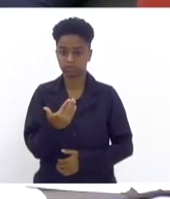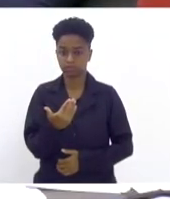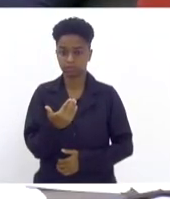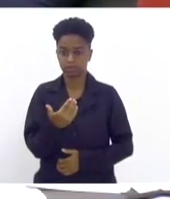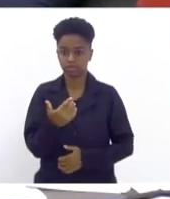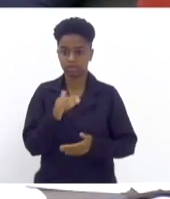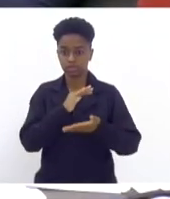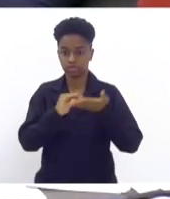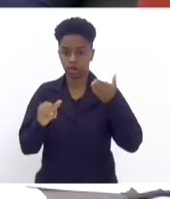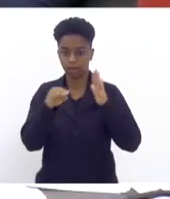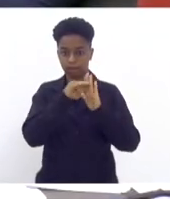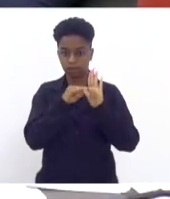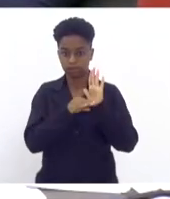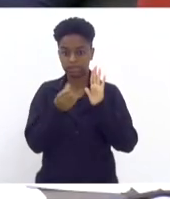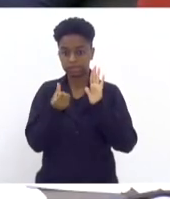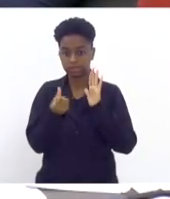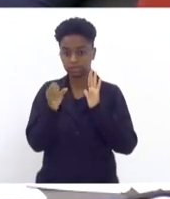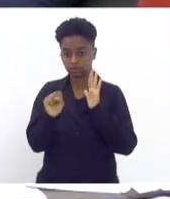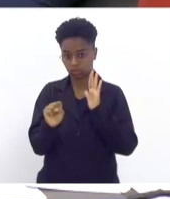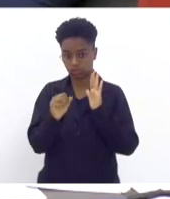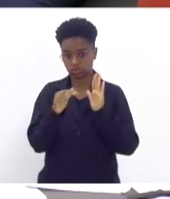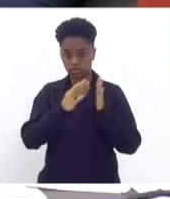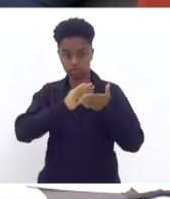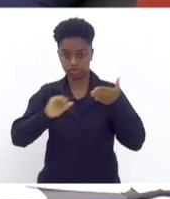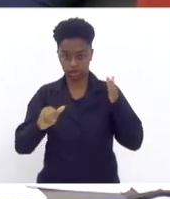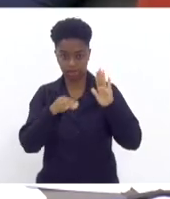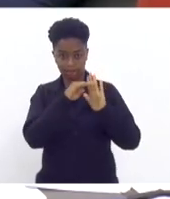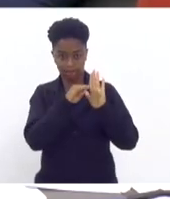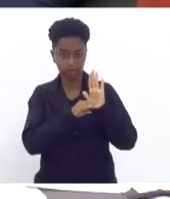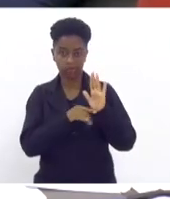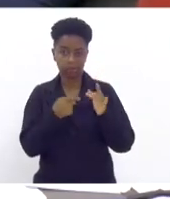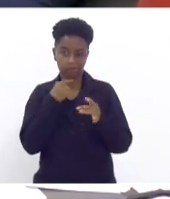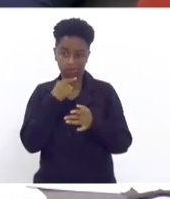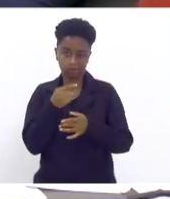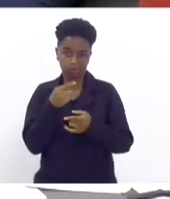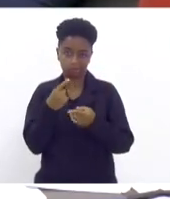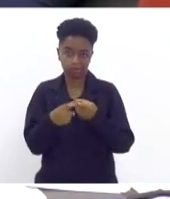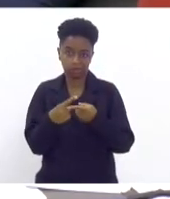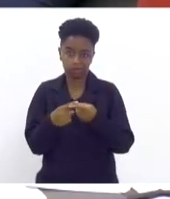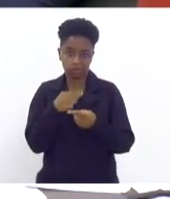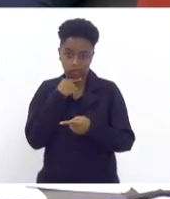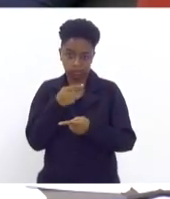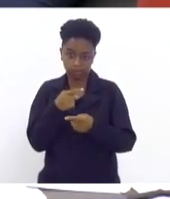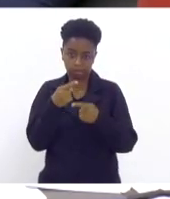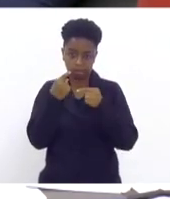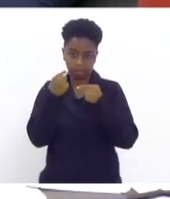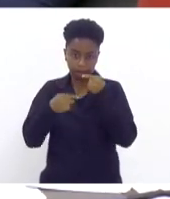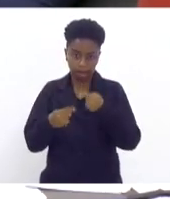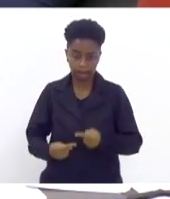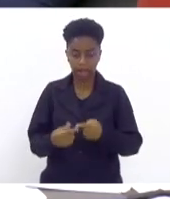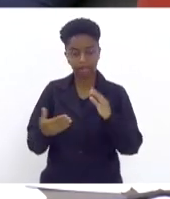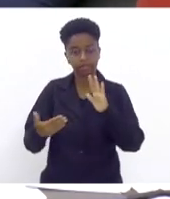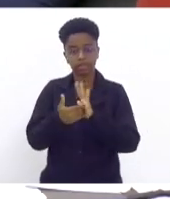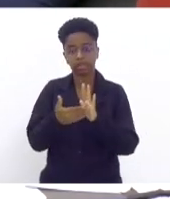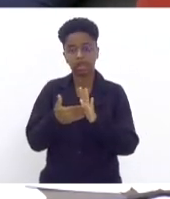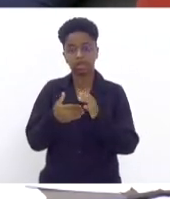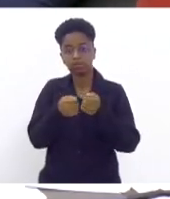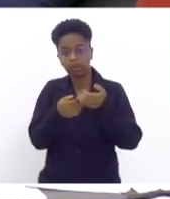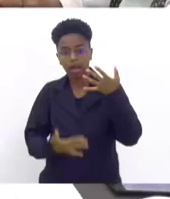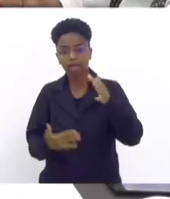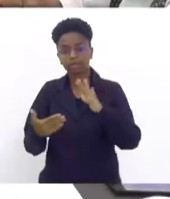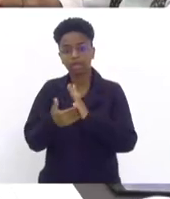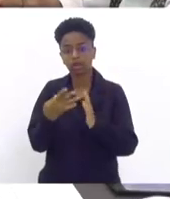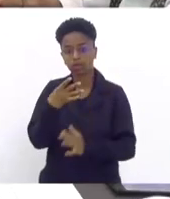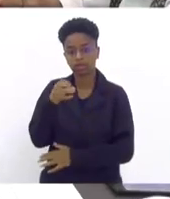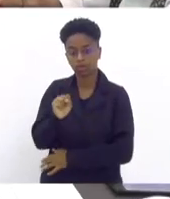autor, tirar o projeto também 68 de pauta, que a gente não vai nem chegar... Não, a gente vai até o 48, não é isso? É, a gente vai 48, mas os 68 já